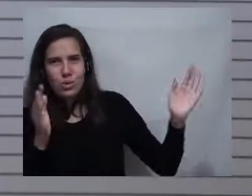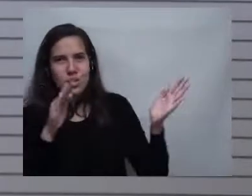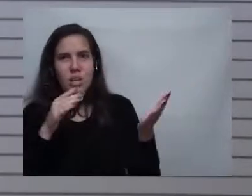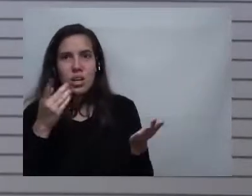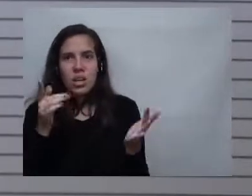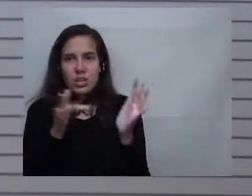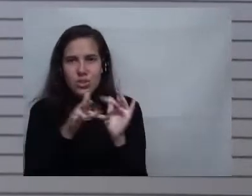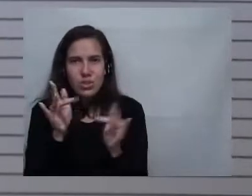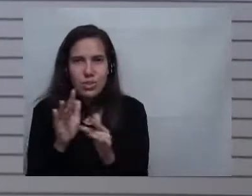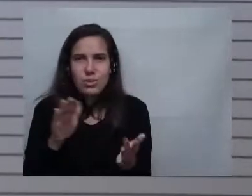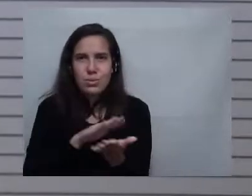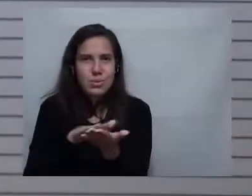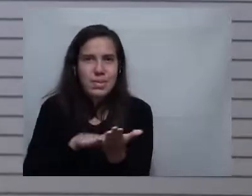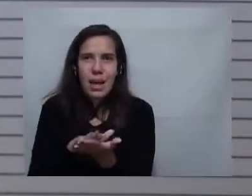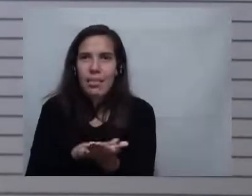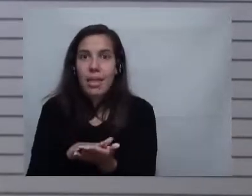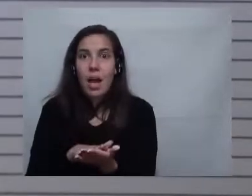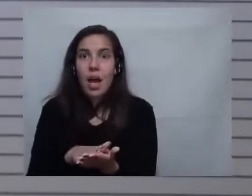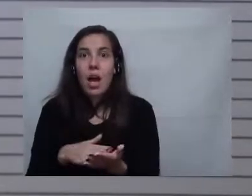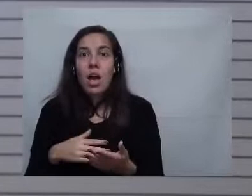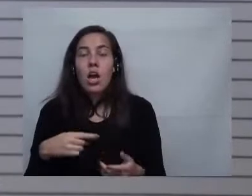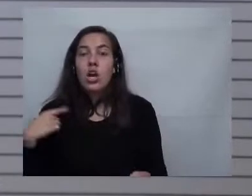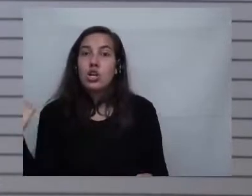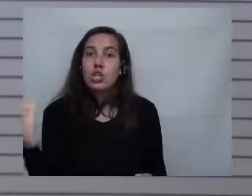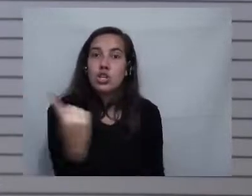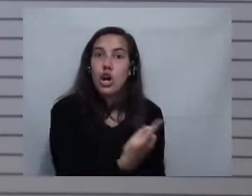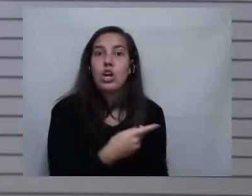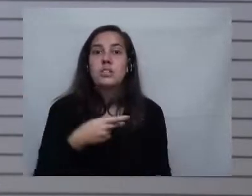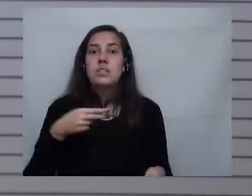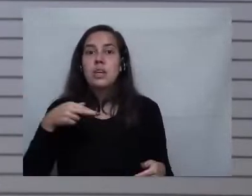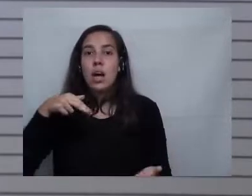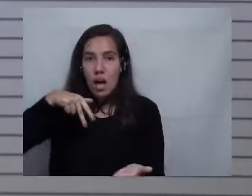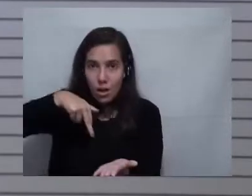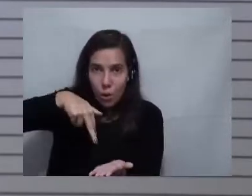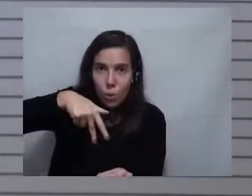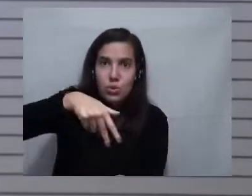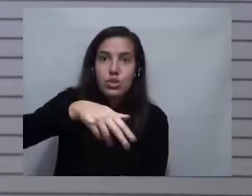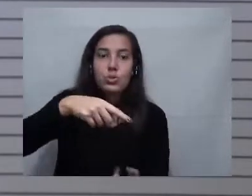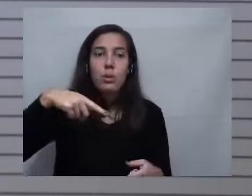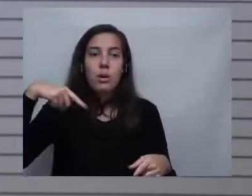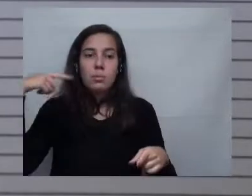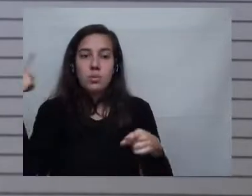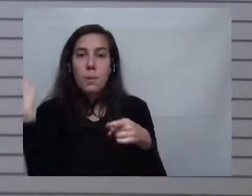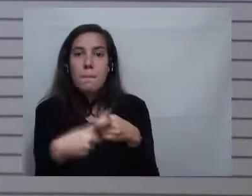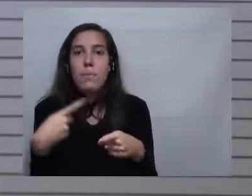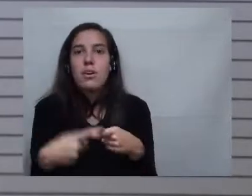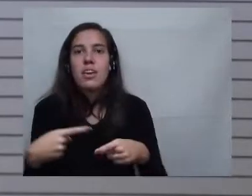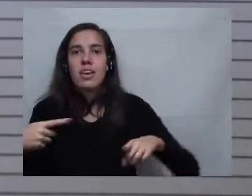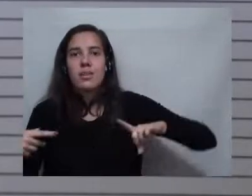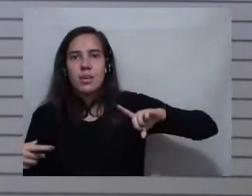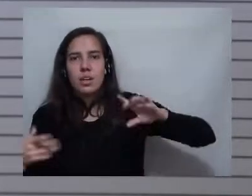e é por isso que o evangelho avança e é por isso que Ministério ficarem também porque não tem o nome de Cristo